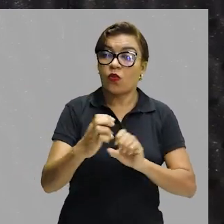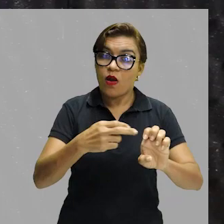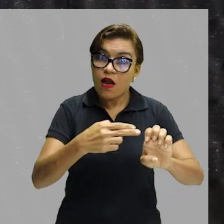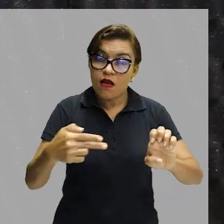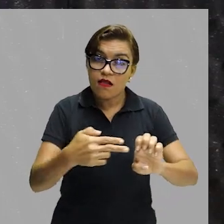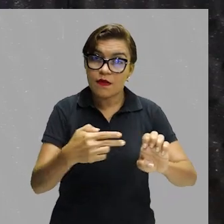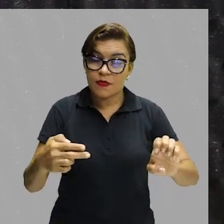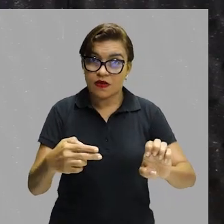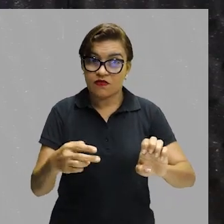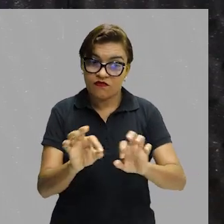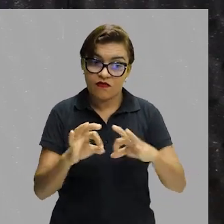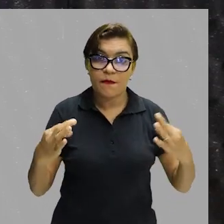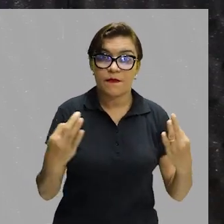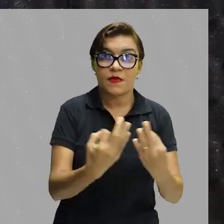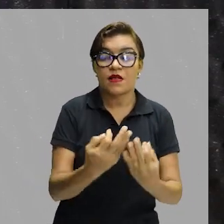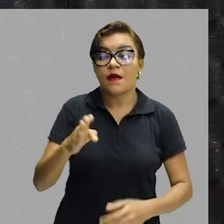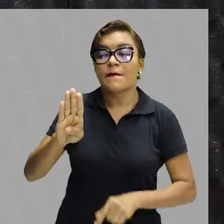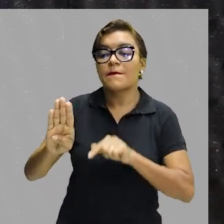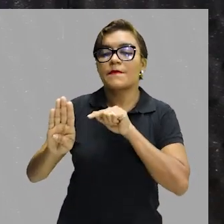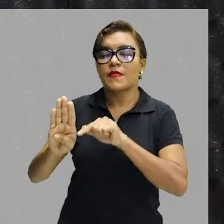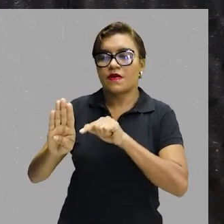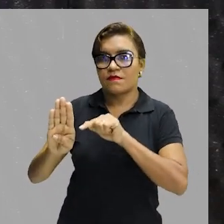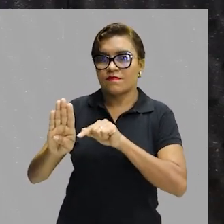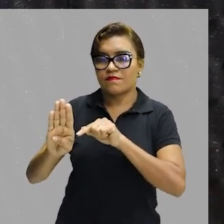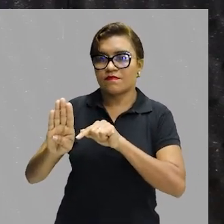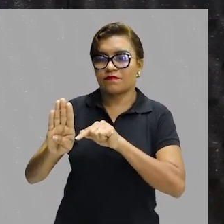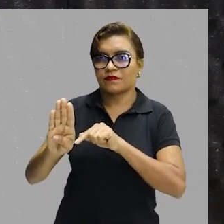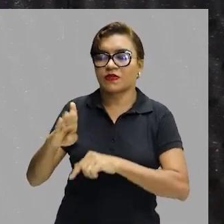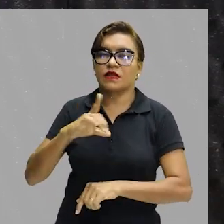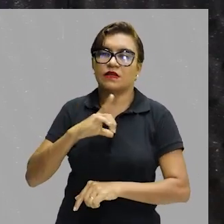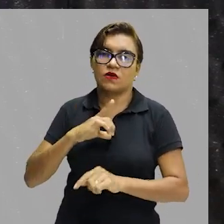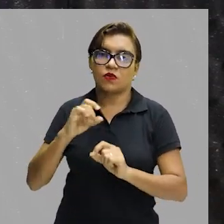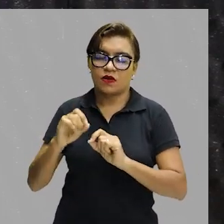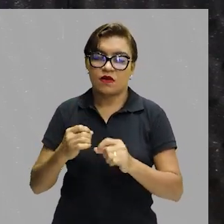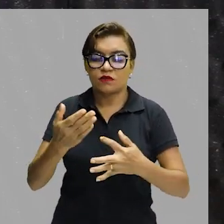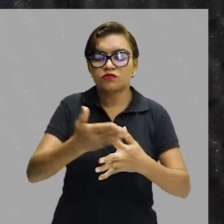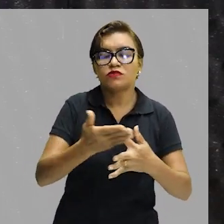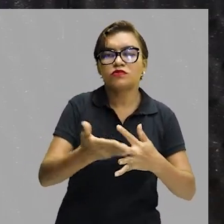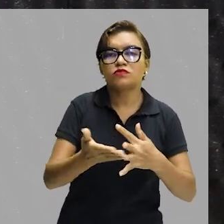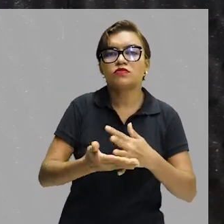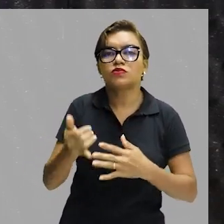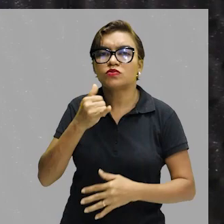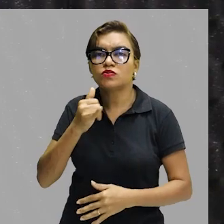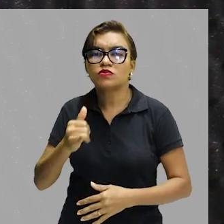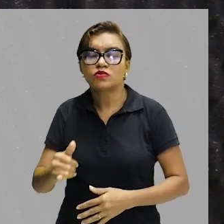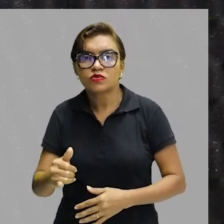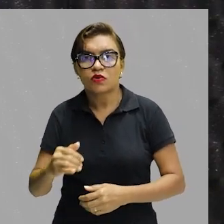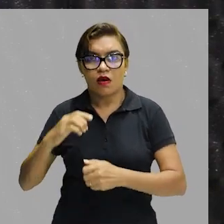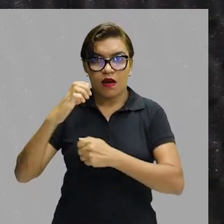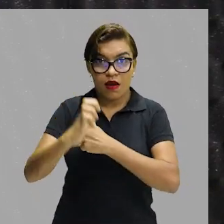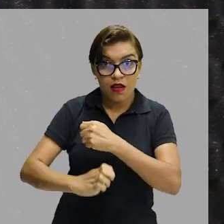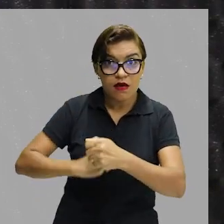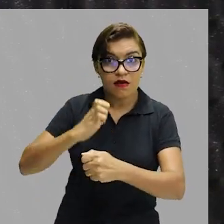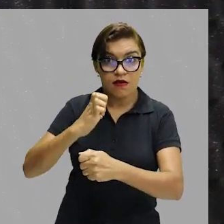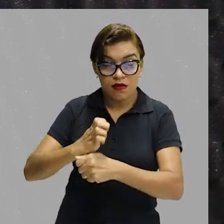na família B. E na família B, quando a gente faz a distribuição eletrônica dos seus